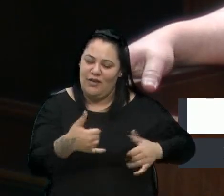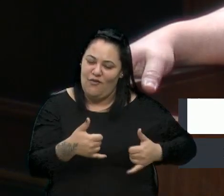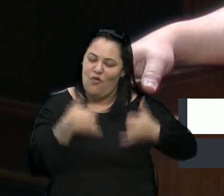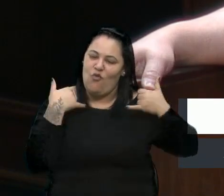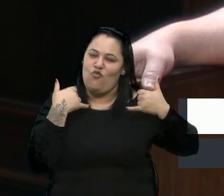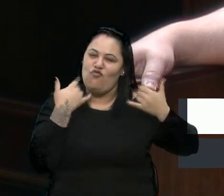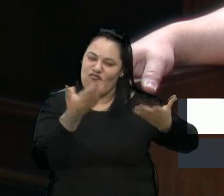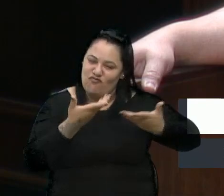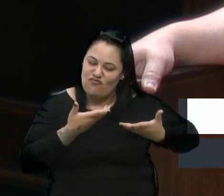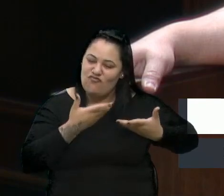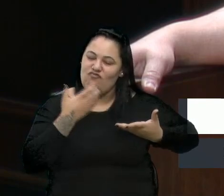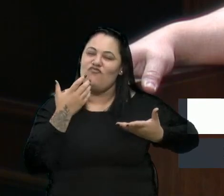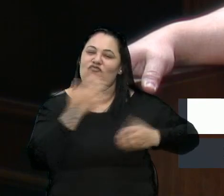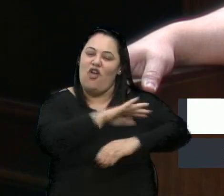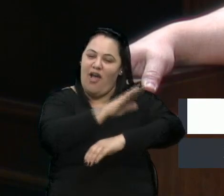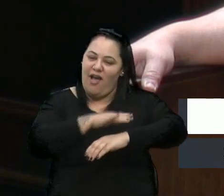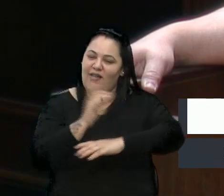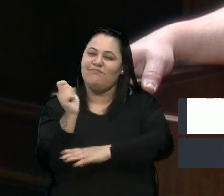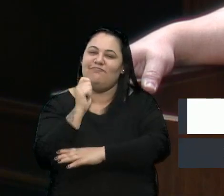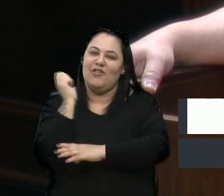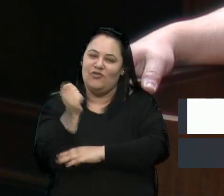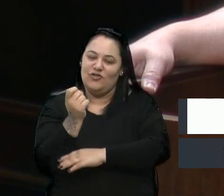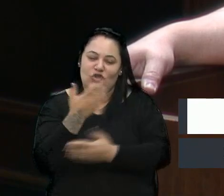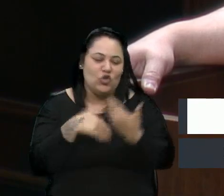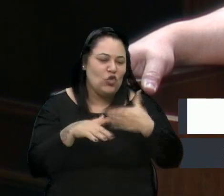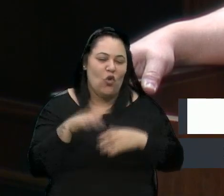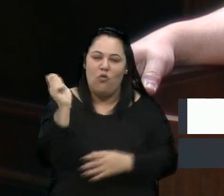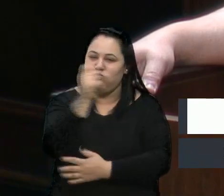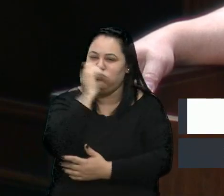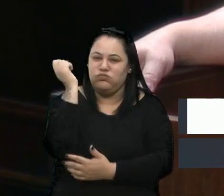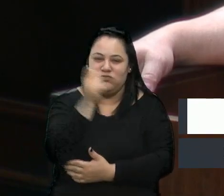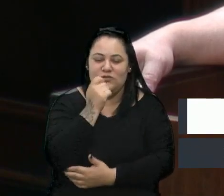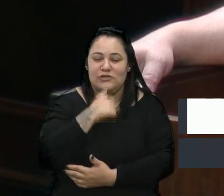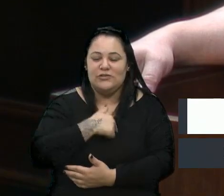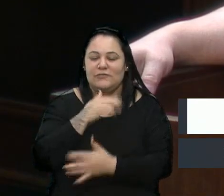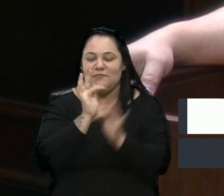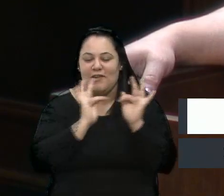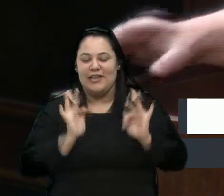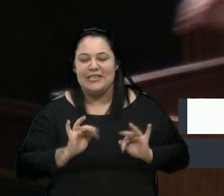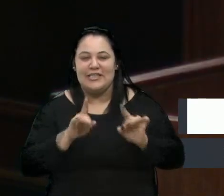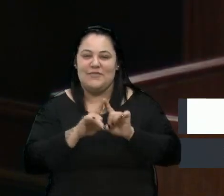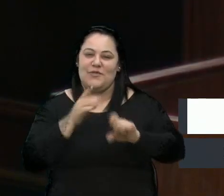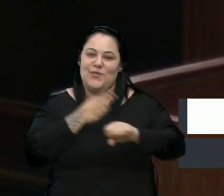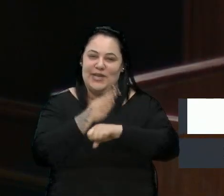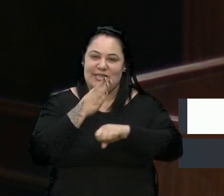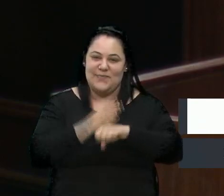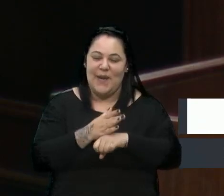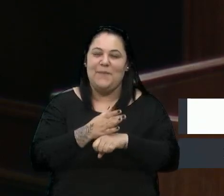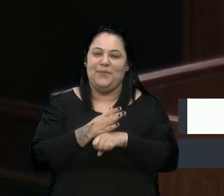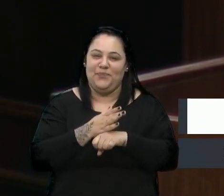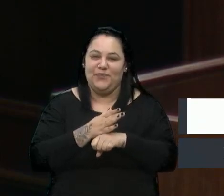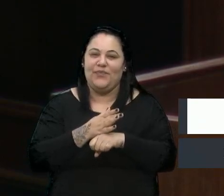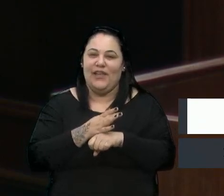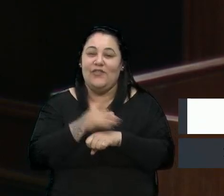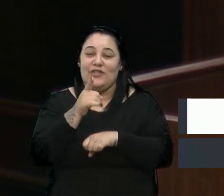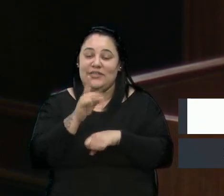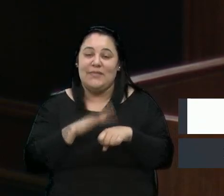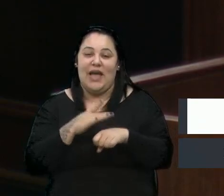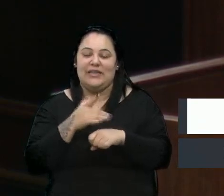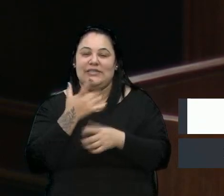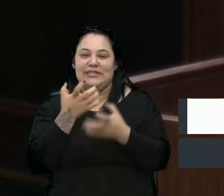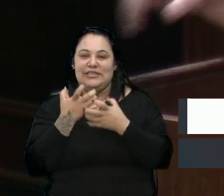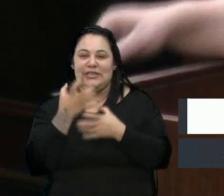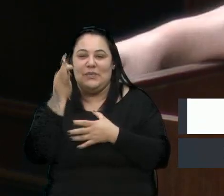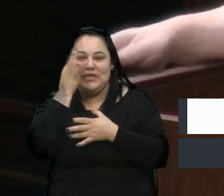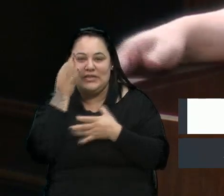orgulhando toda a Serra Gaúcha, todo o Rio Grande do Sul, e também estás muito feliz por fazer parte da onde você mais queria estar